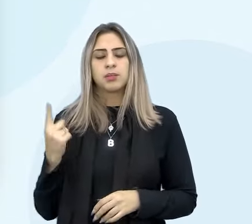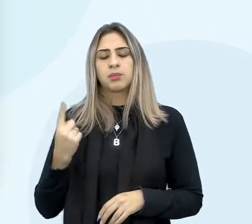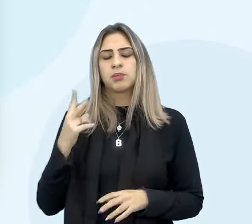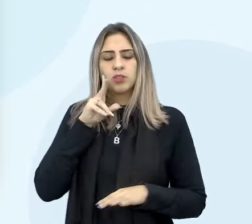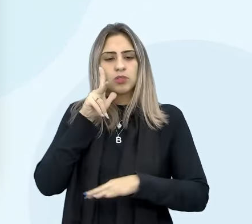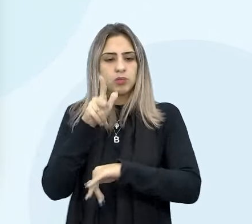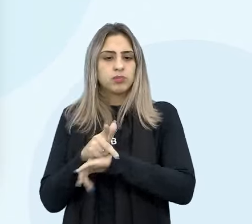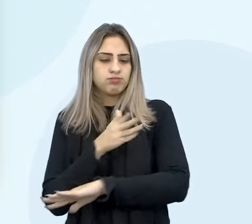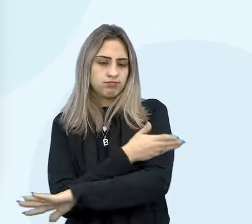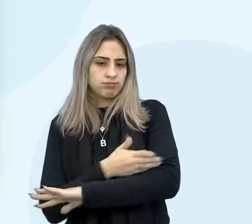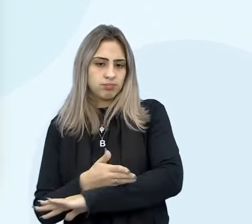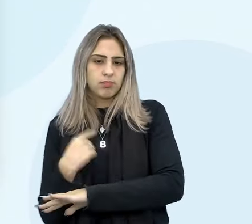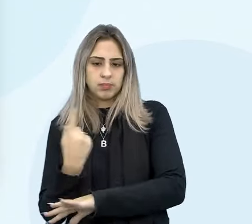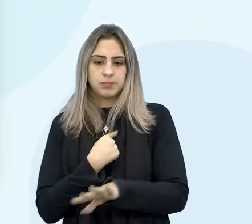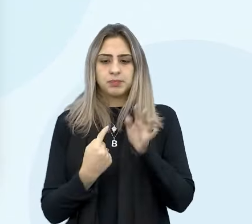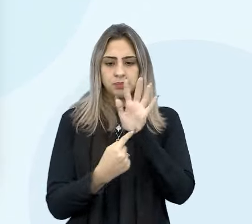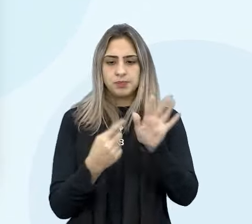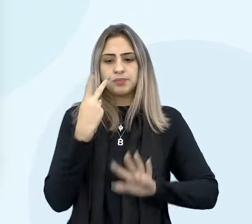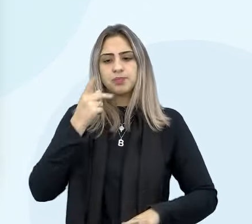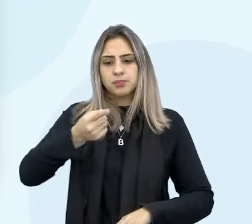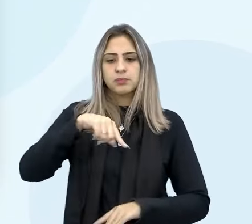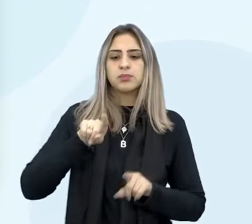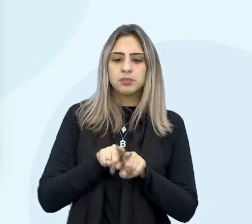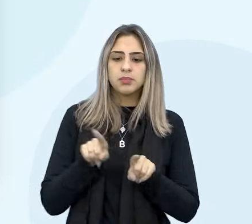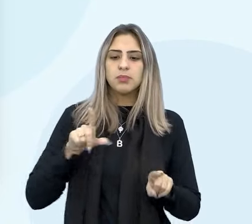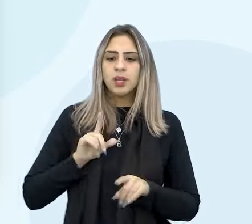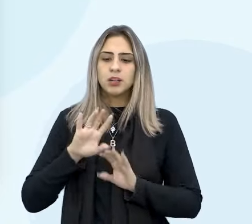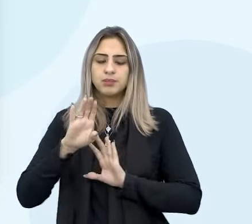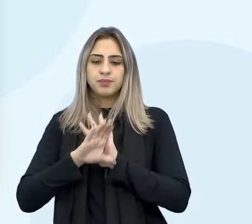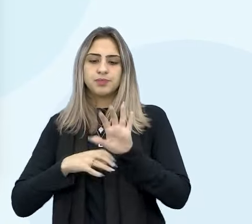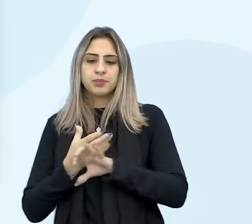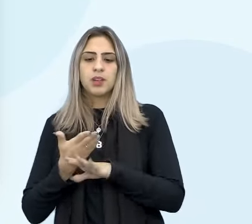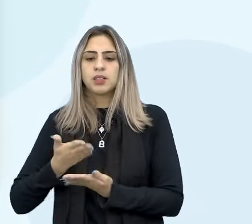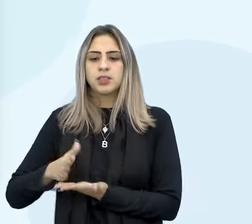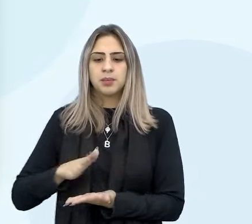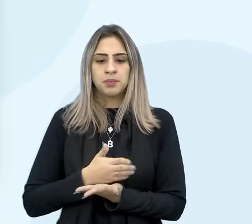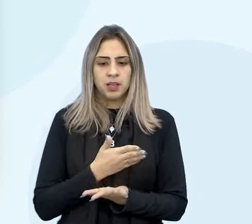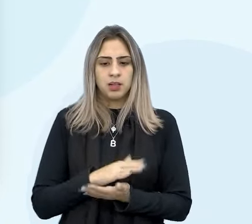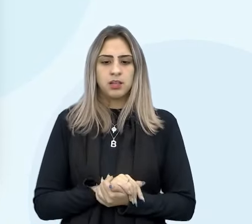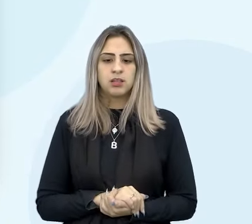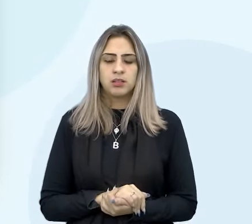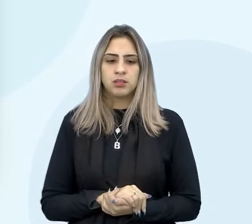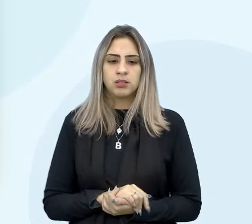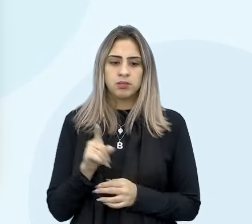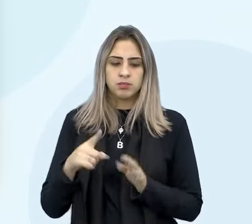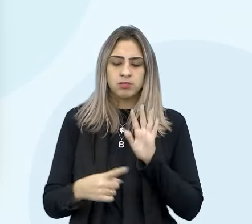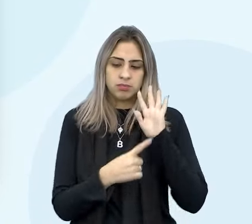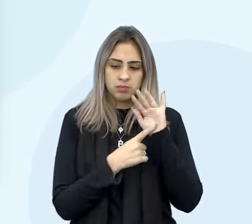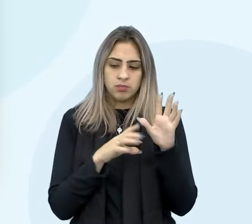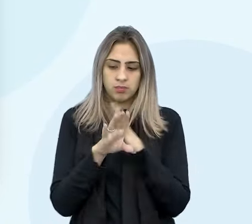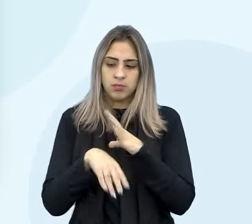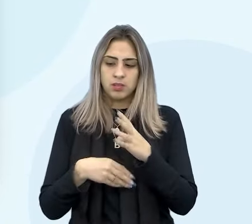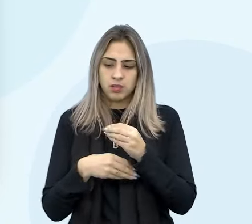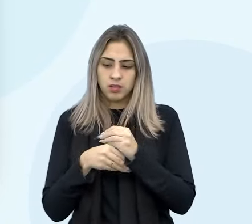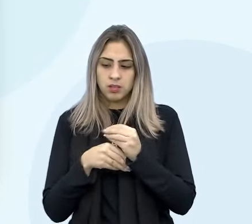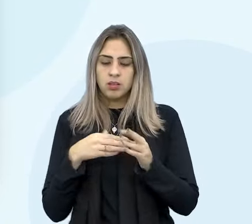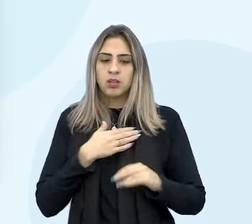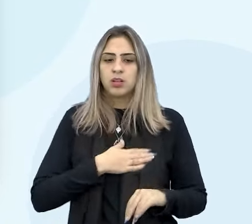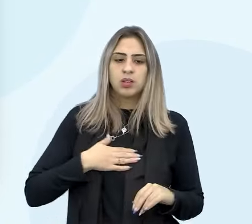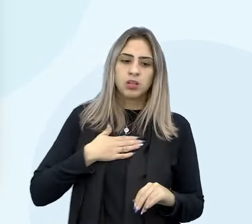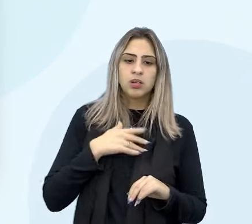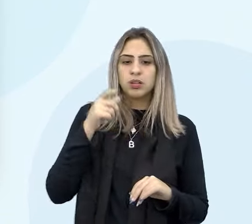vídeo introdutório, como a gente mostrou para vocês, e depois tem esses componentes separados. Aí vocês clicam nos componentes que vocês